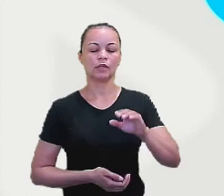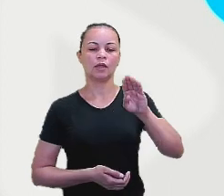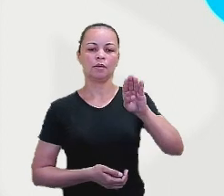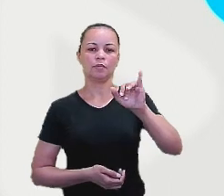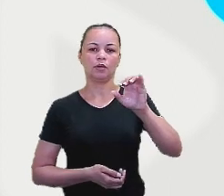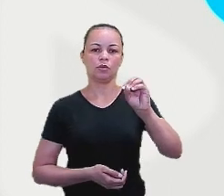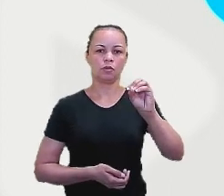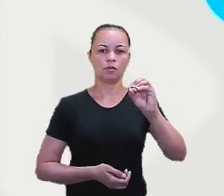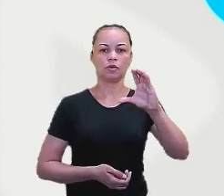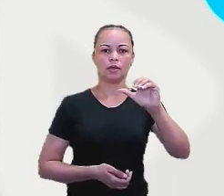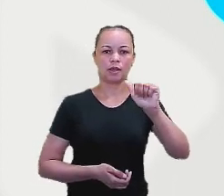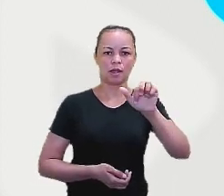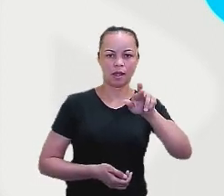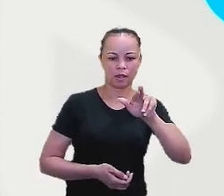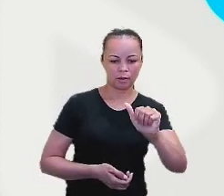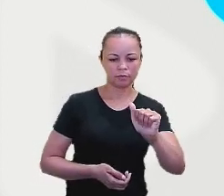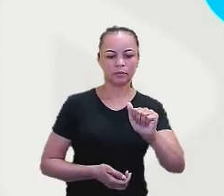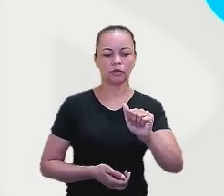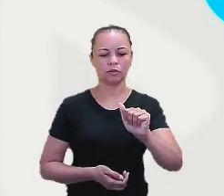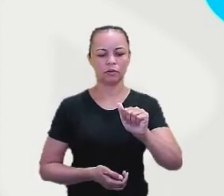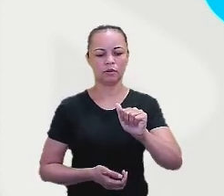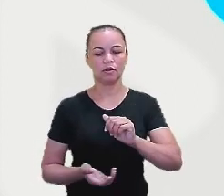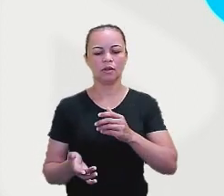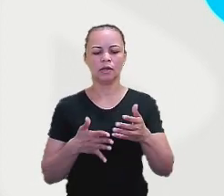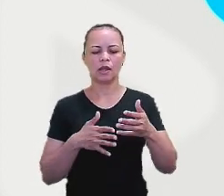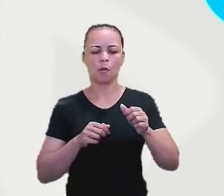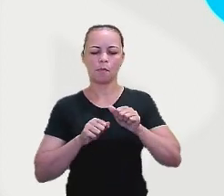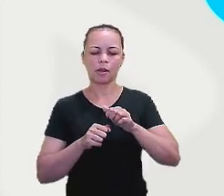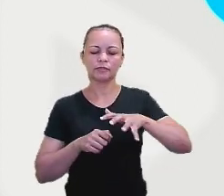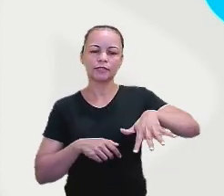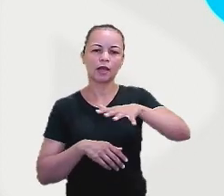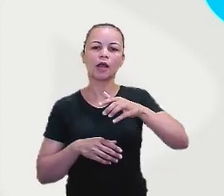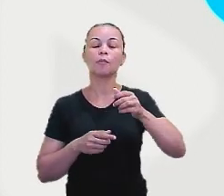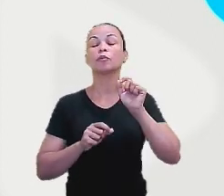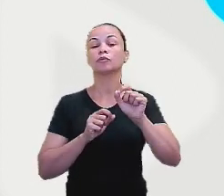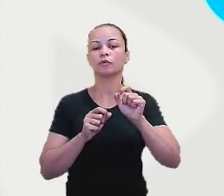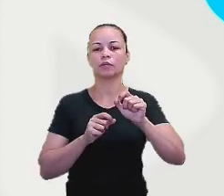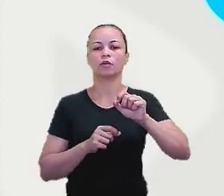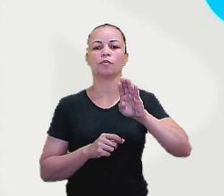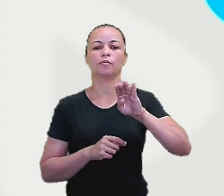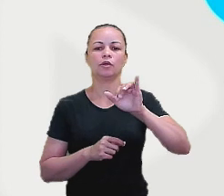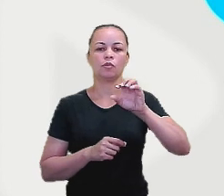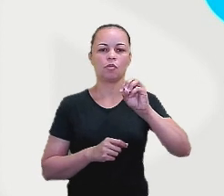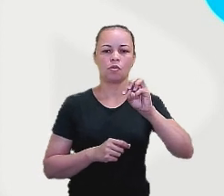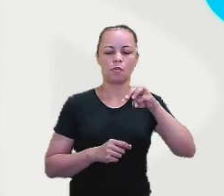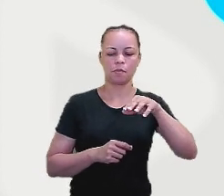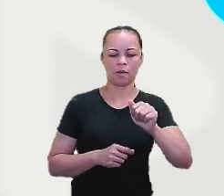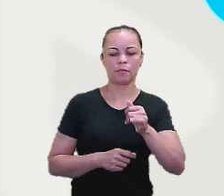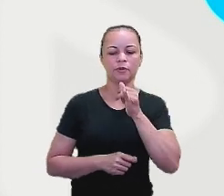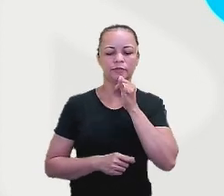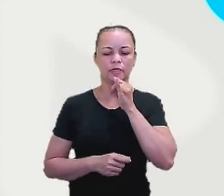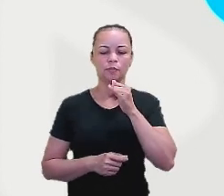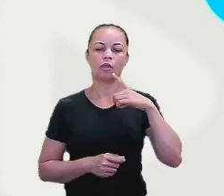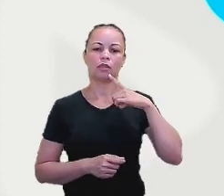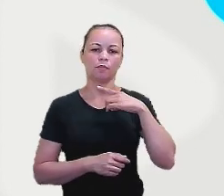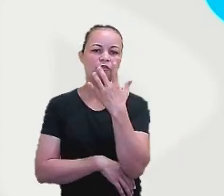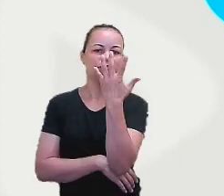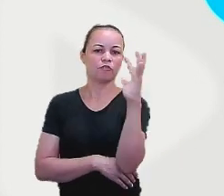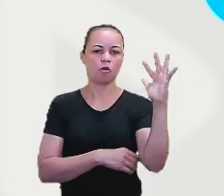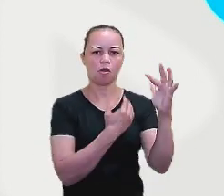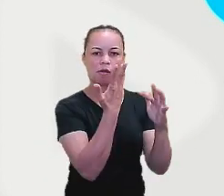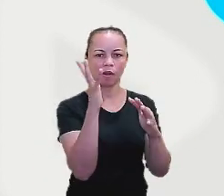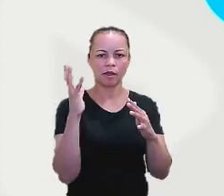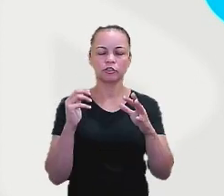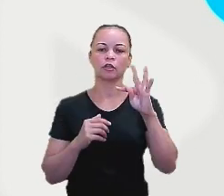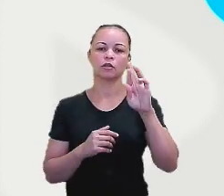biocara, que mais amplo que o bioma. Por exemplo, temos aí a floresta tropical, e